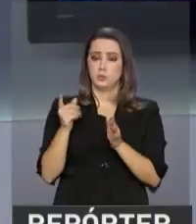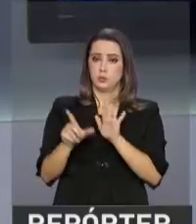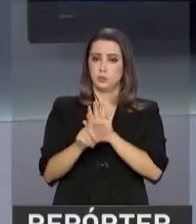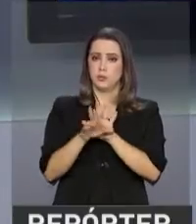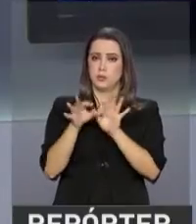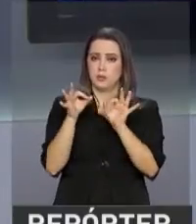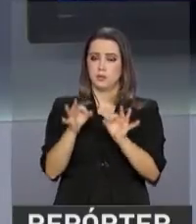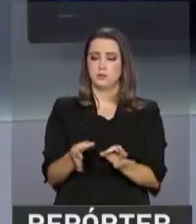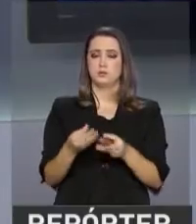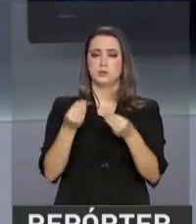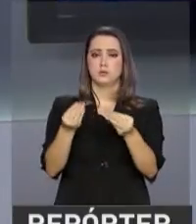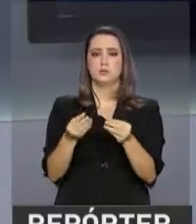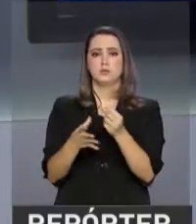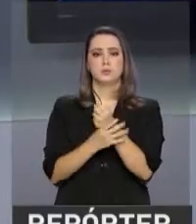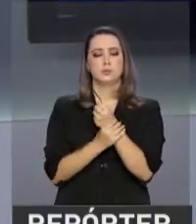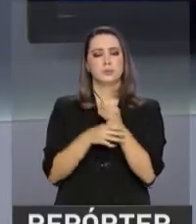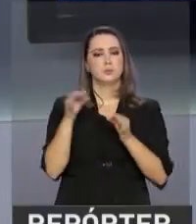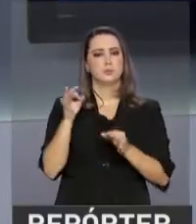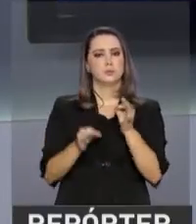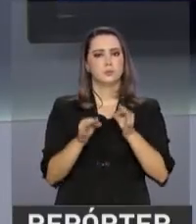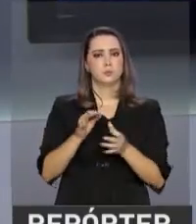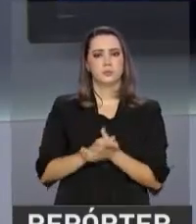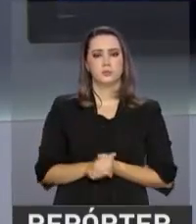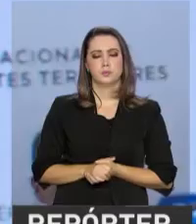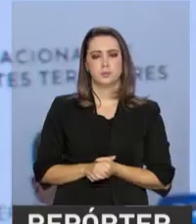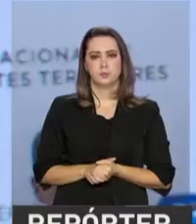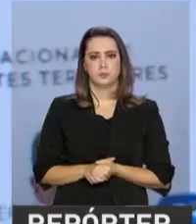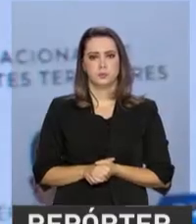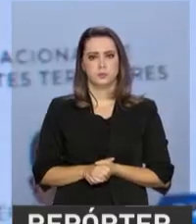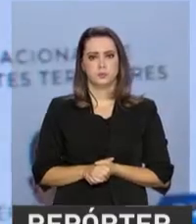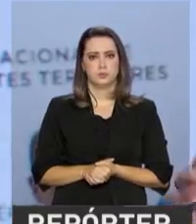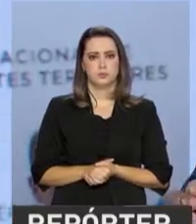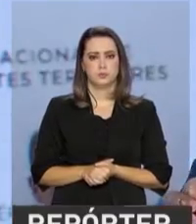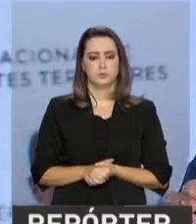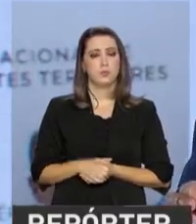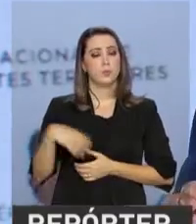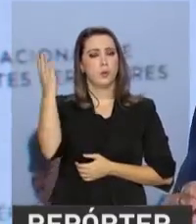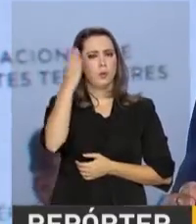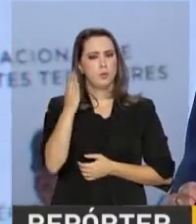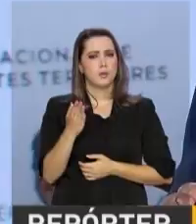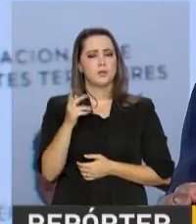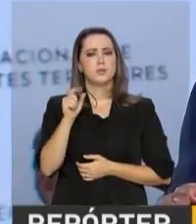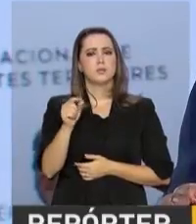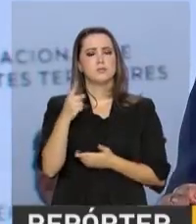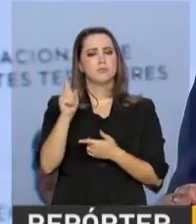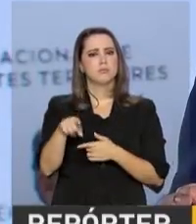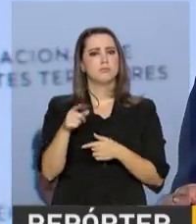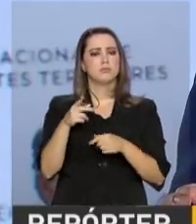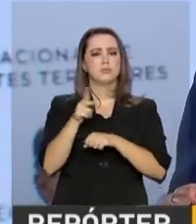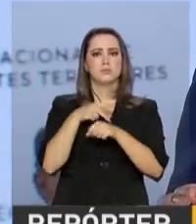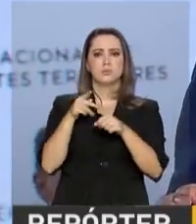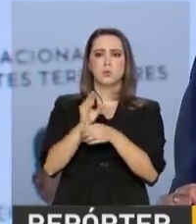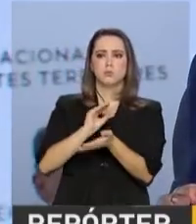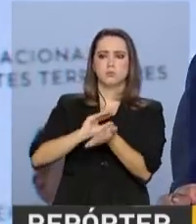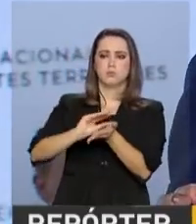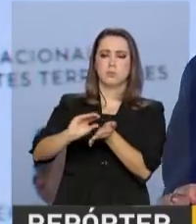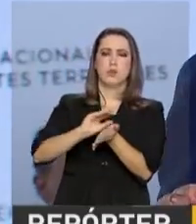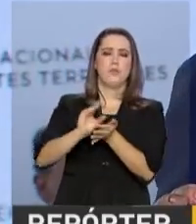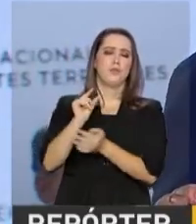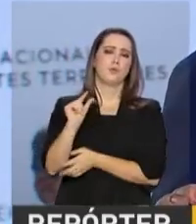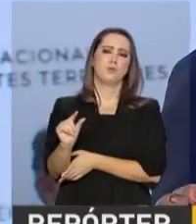garanta segurança jurídica para os investidores o brasil é um país que ainda investe pouco